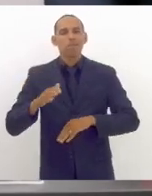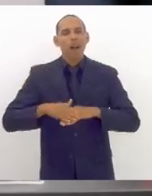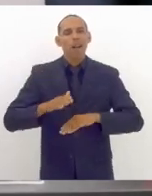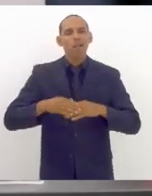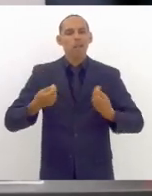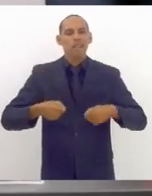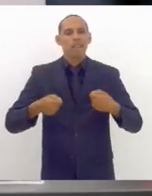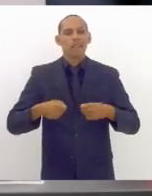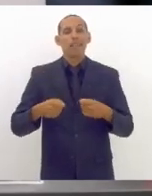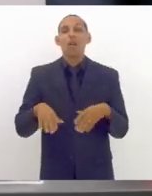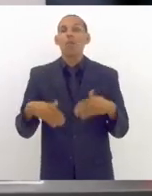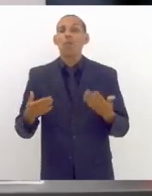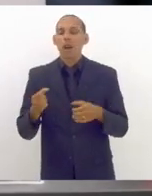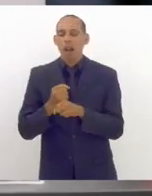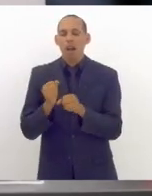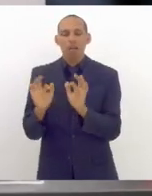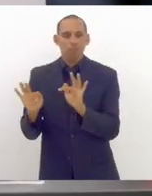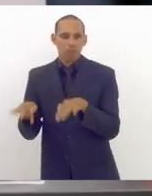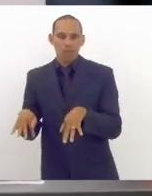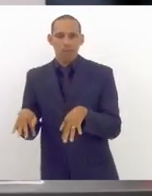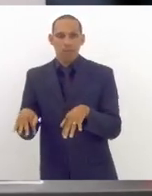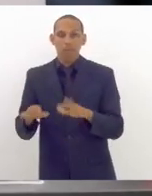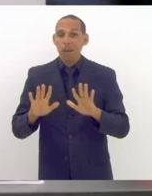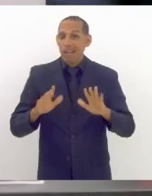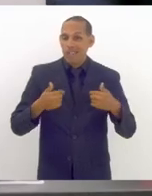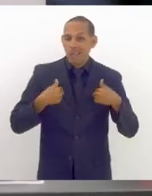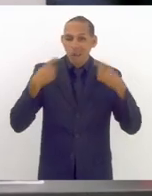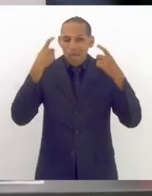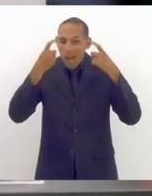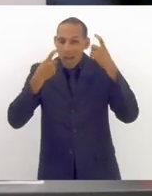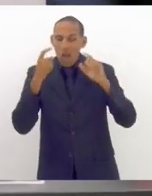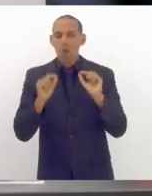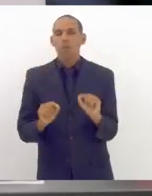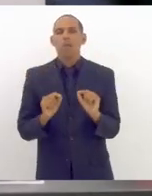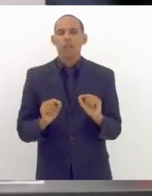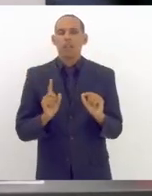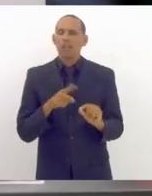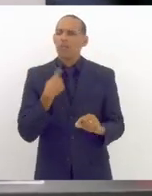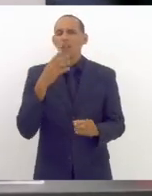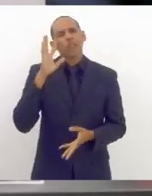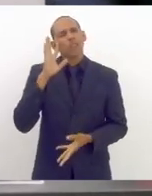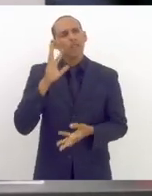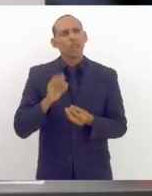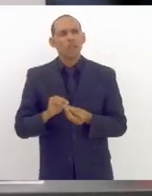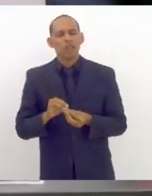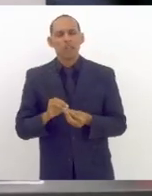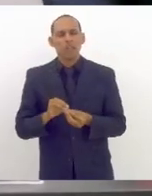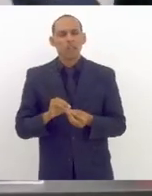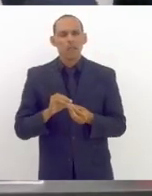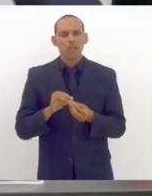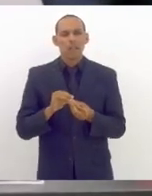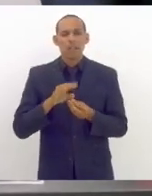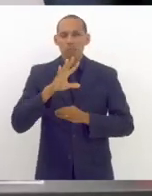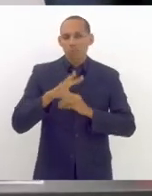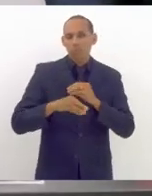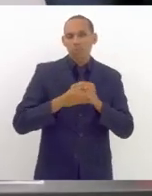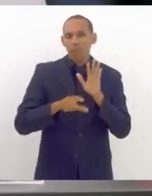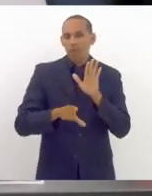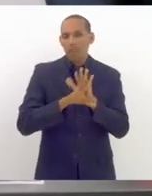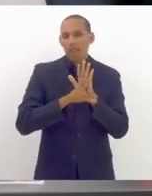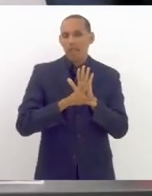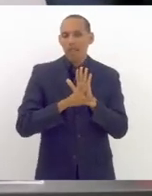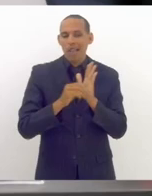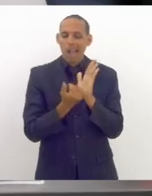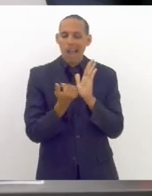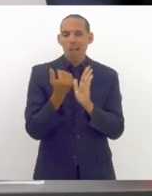definida no final do ano a minha preocupação Deputado é se nós entendermos que isso só será incorporado por lei esse eventual